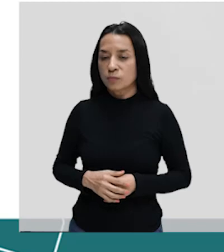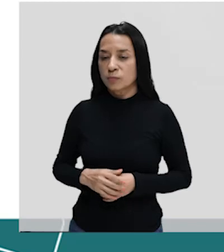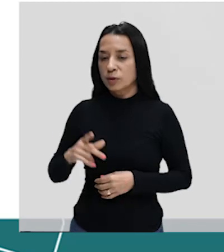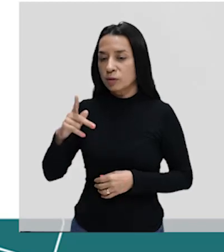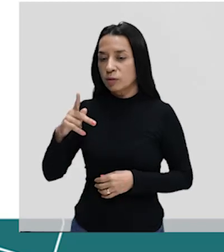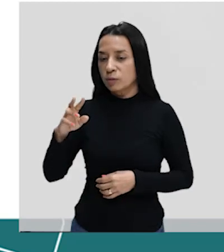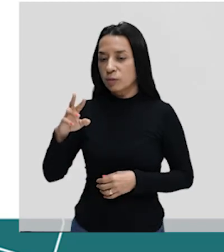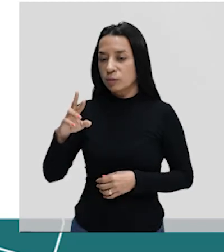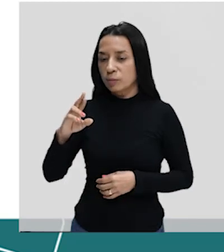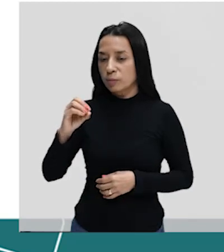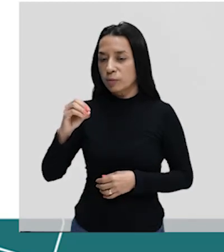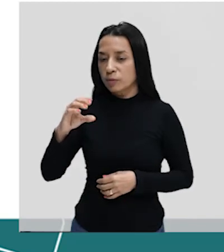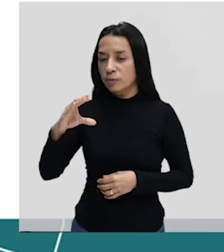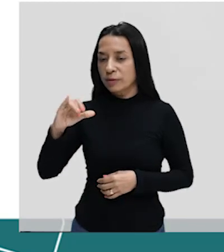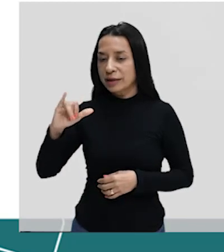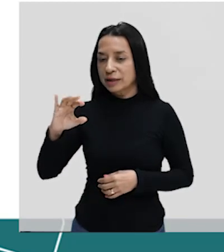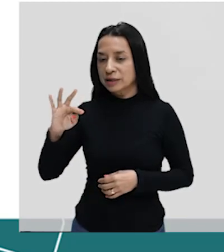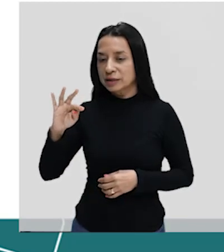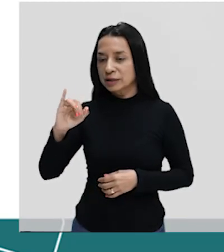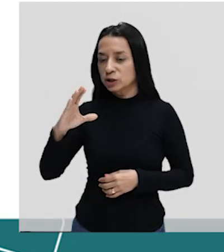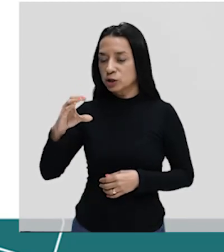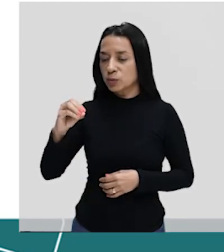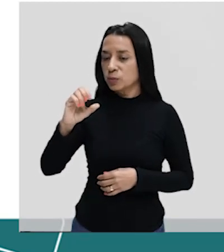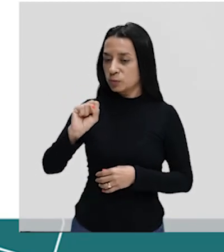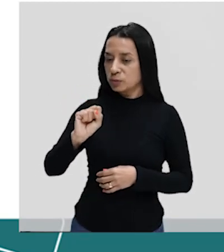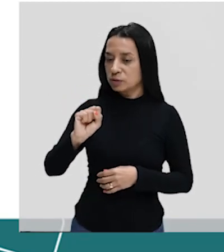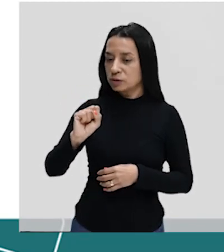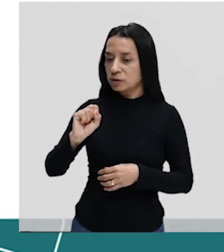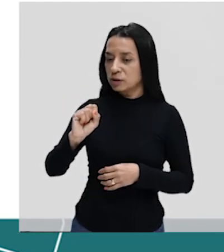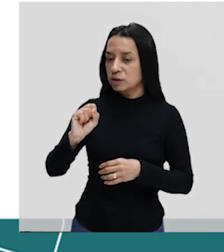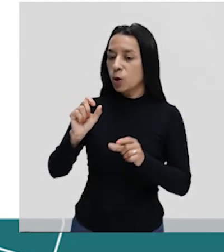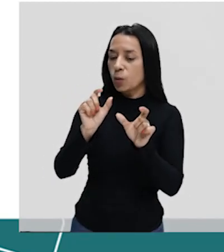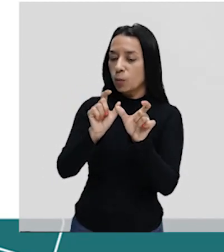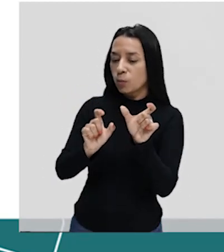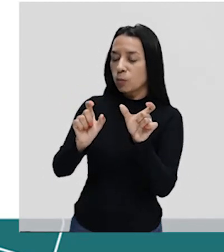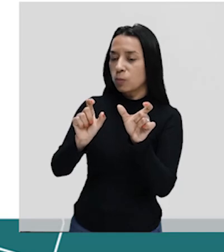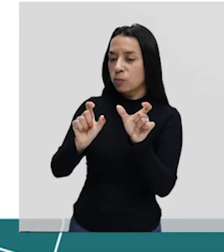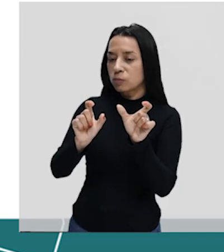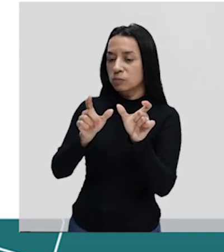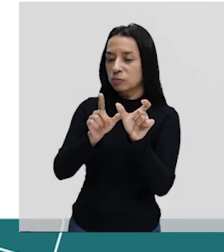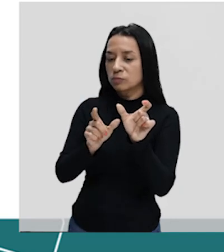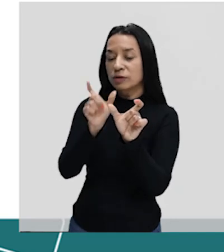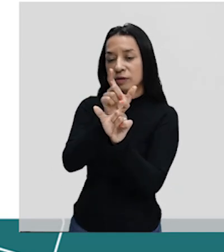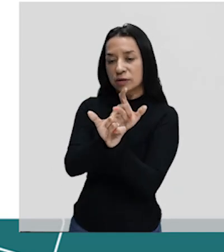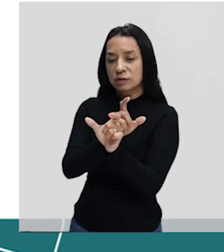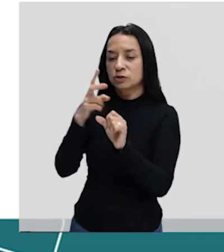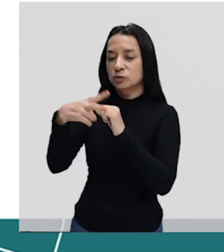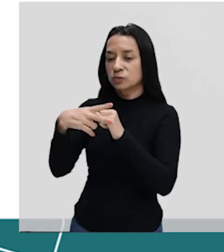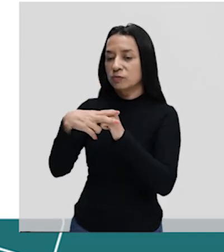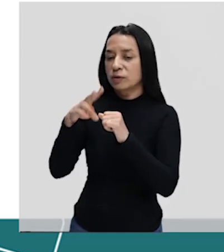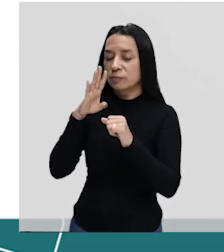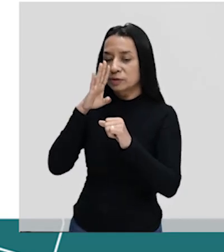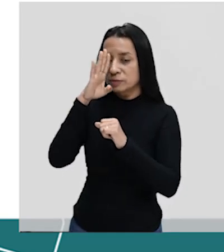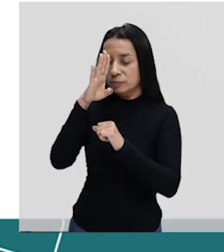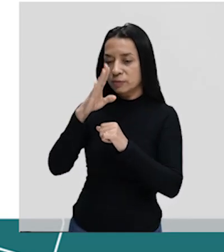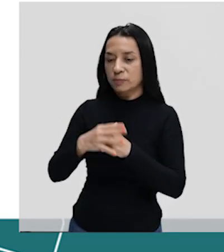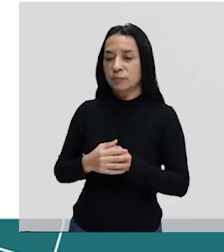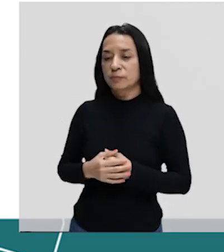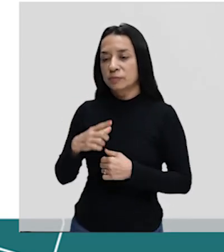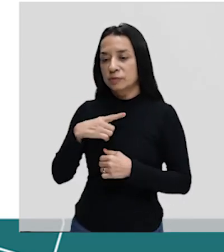proclíticos são aqueles que ficam antes do verbo principal, que estiverem conjugados, quando estiverem conjugados em